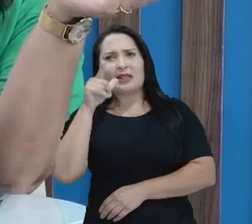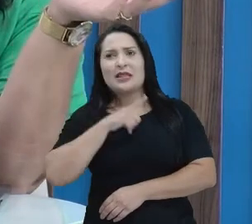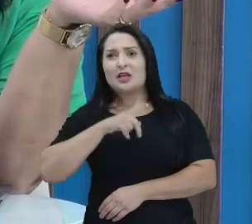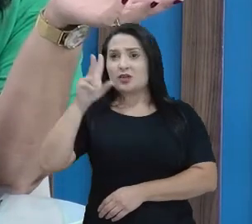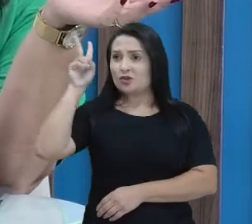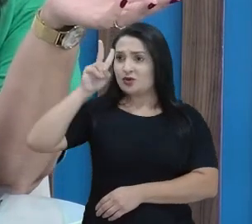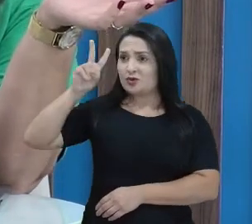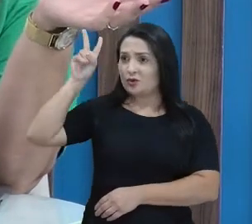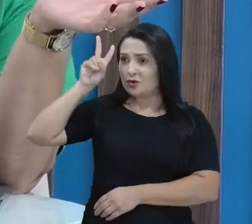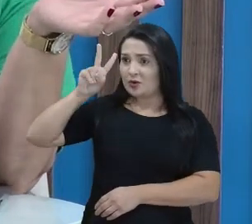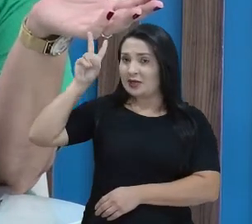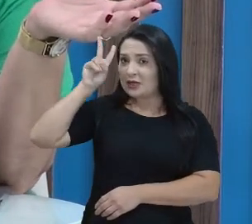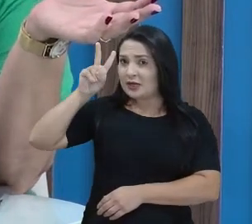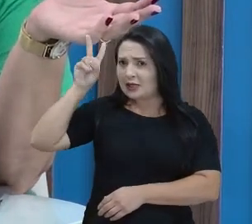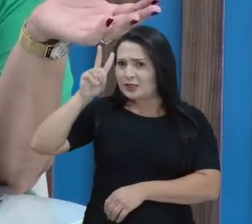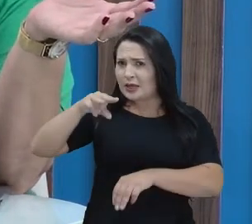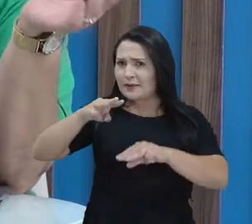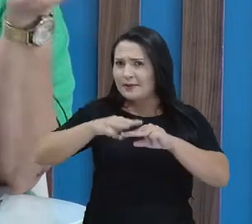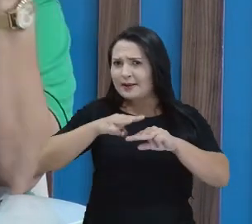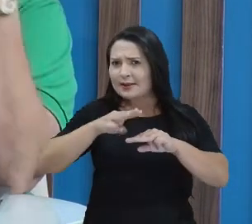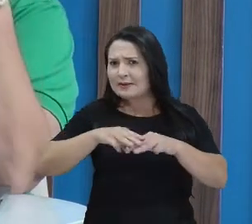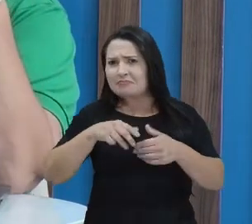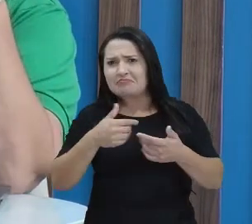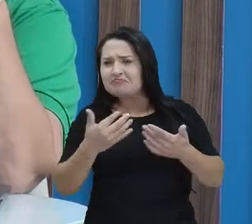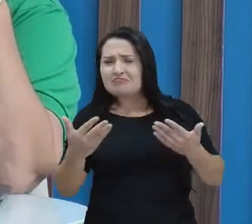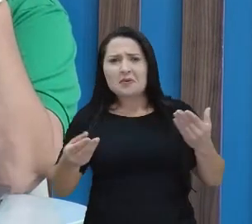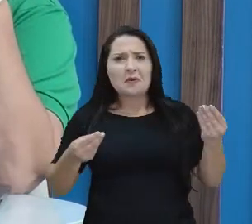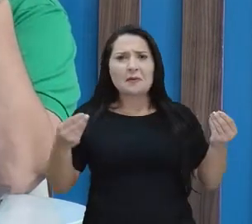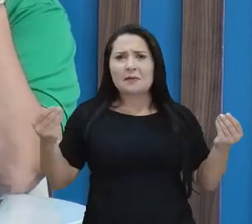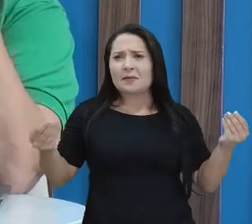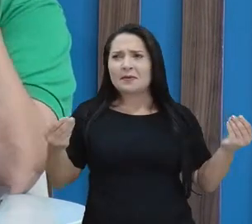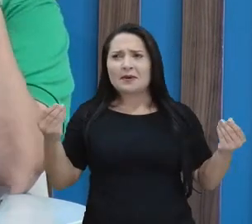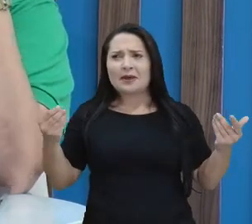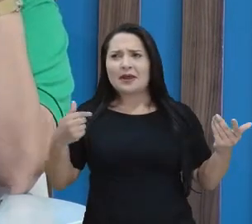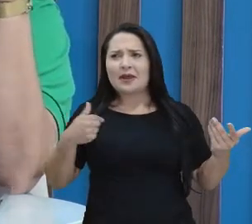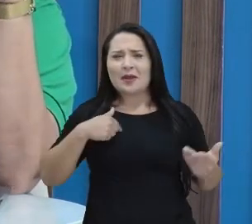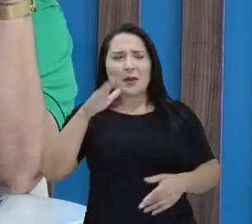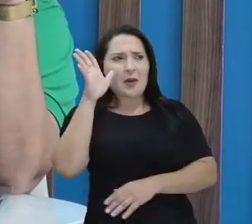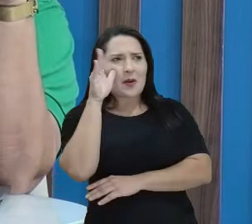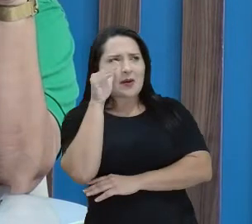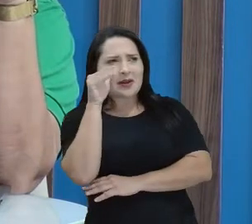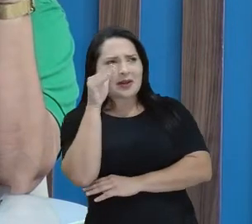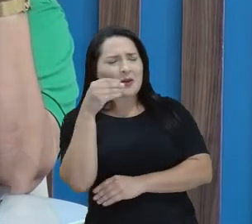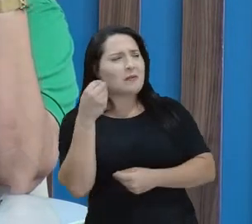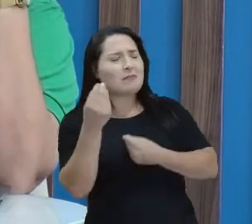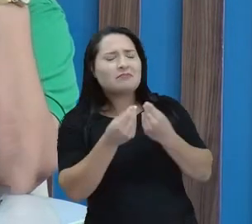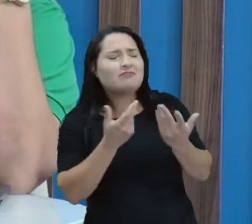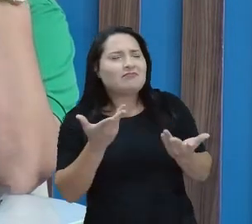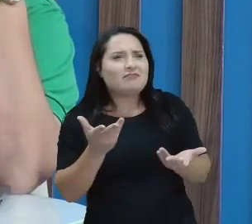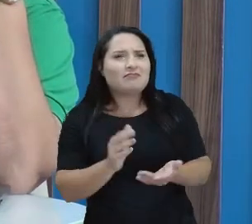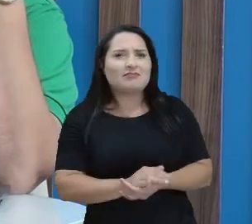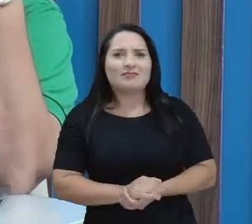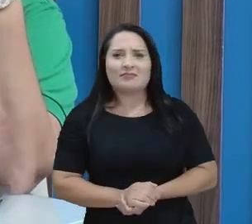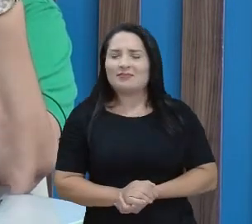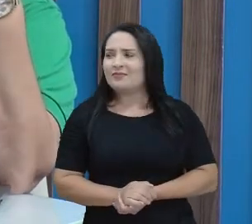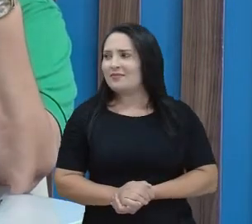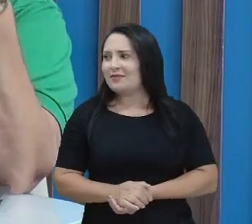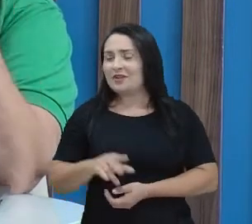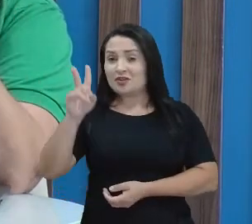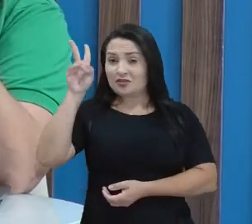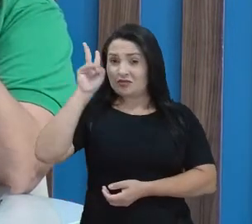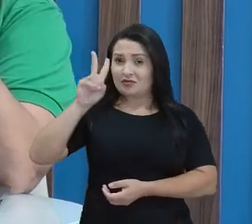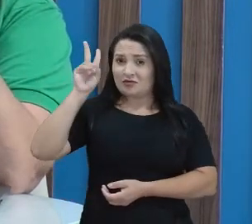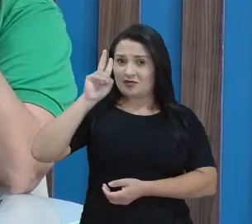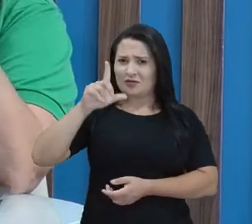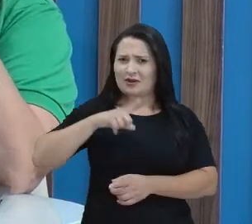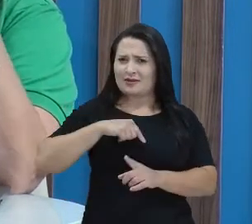hoje? Oi? Histórias de matemática? Como é que é assim, Oi? Hein? Estou curiosa, professora Verônica. Ah, a gente, pelas histórias, vai